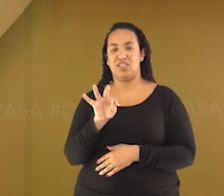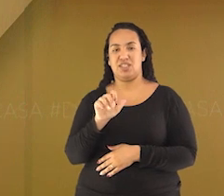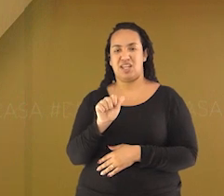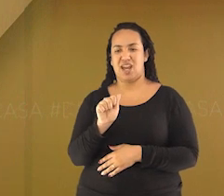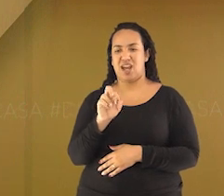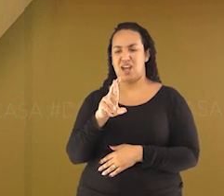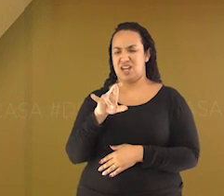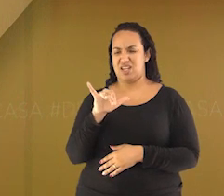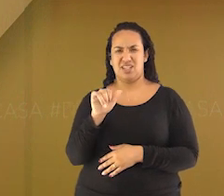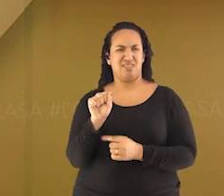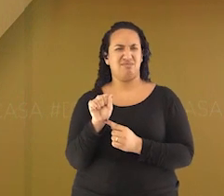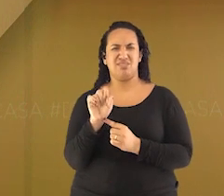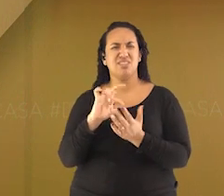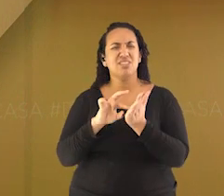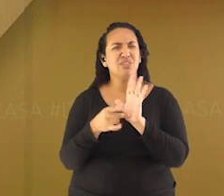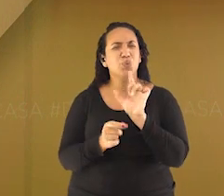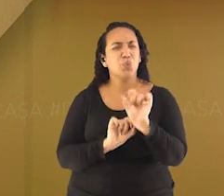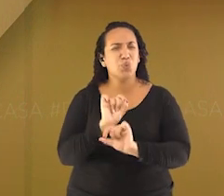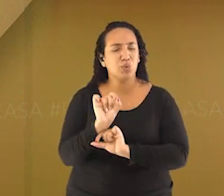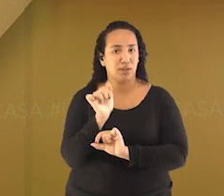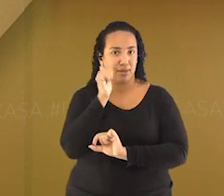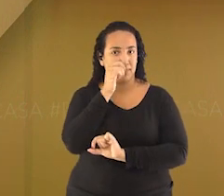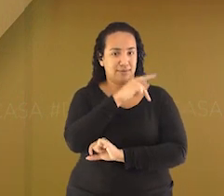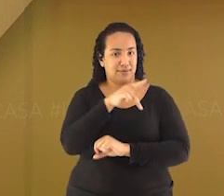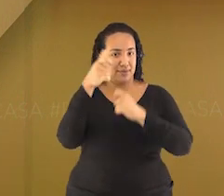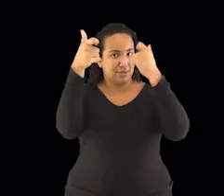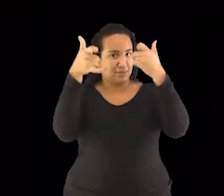hereditariedade? Dani, explica pra gente, por favor.